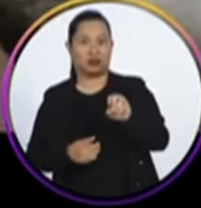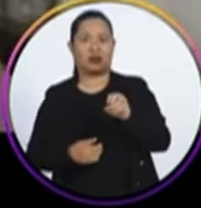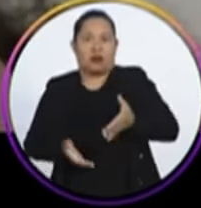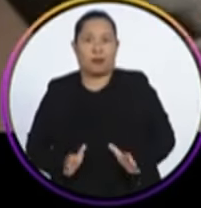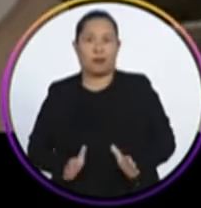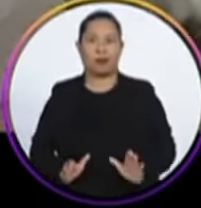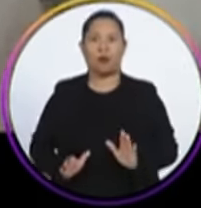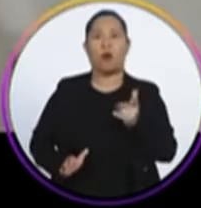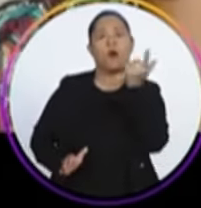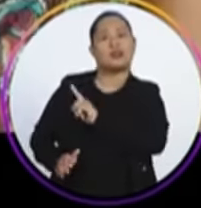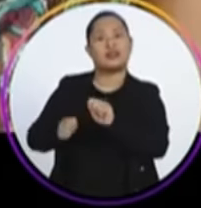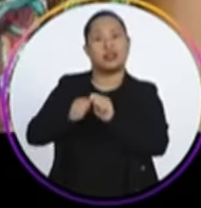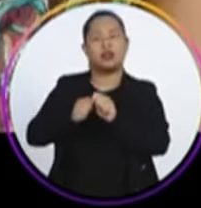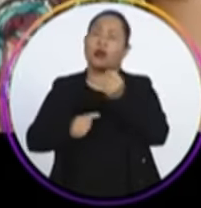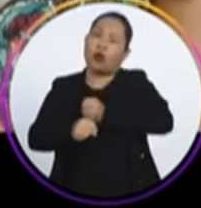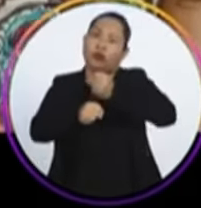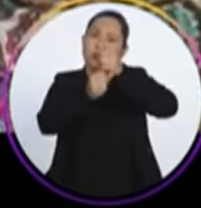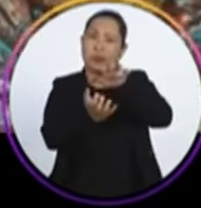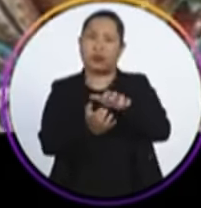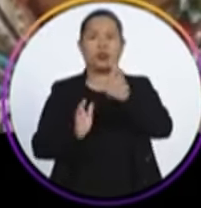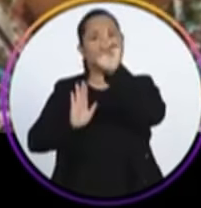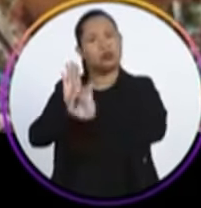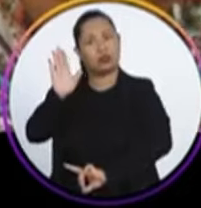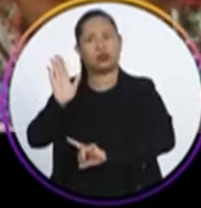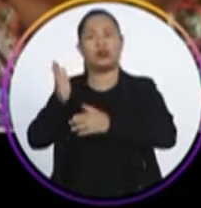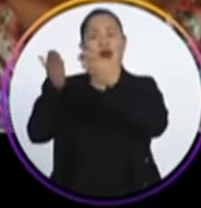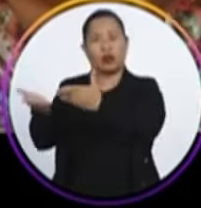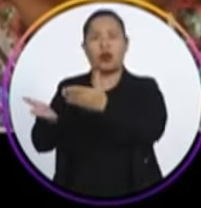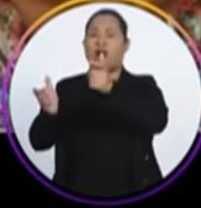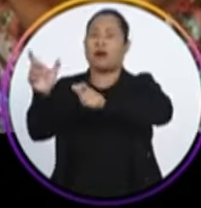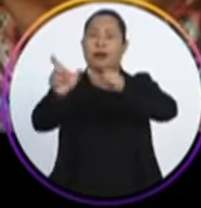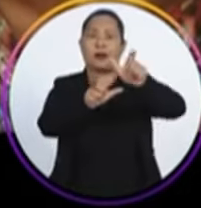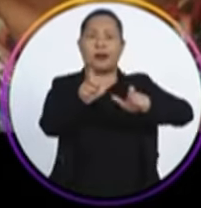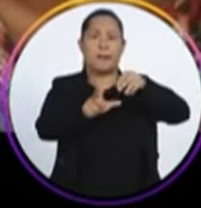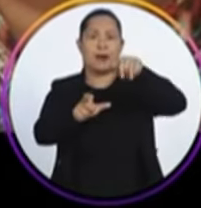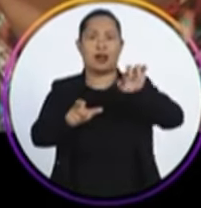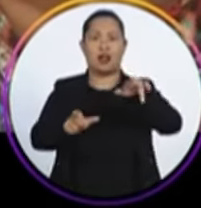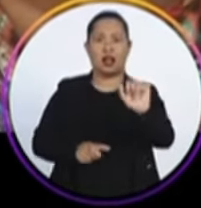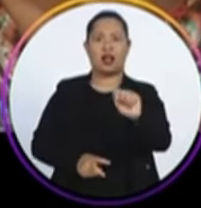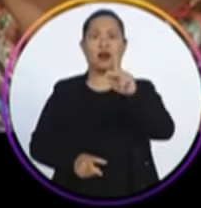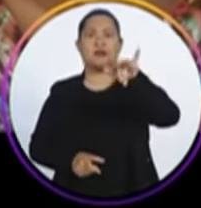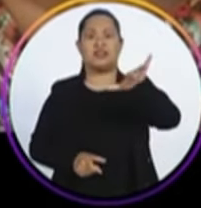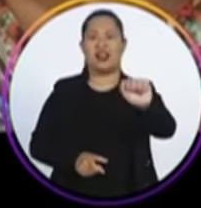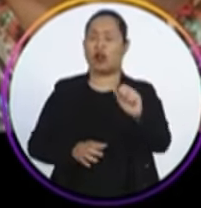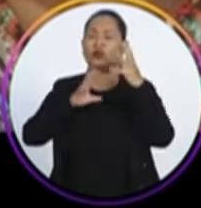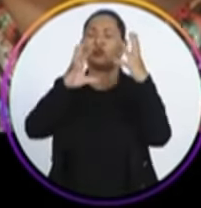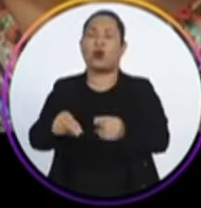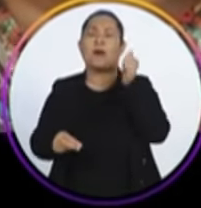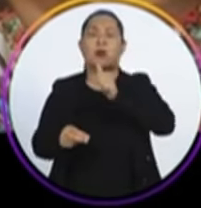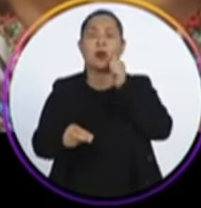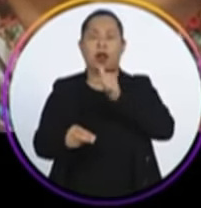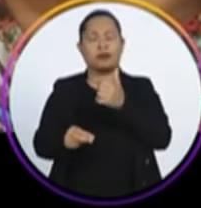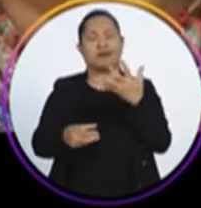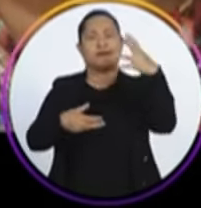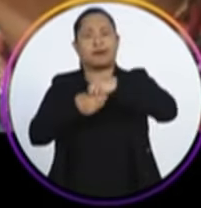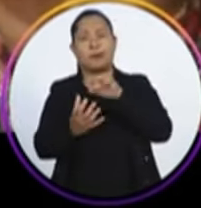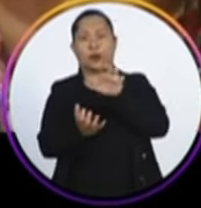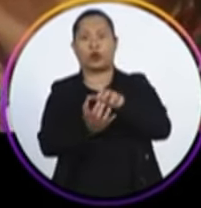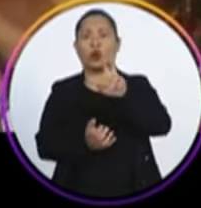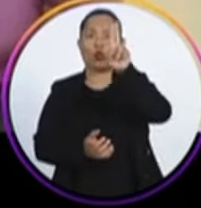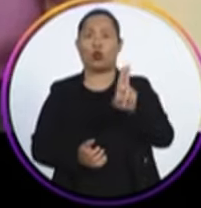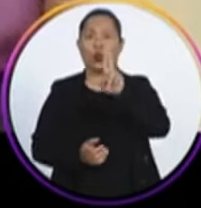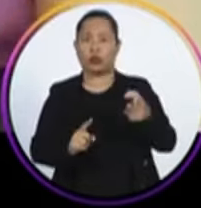condição de fazer. A gente vai construir em Pernambuco, para ter o direito de Jane Cleide, de Maria, de Priscila, de todas as mulheres em Pernambuco que usam